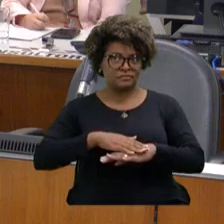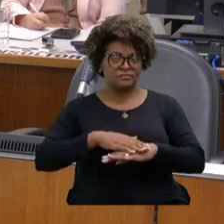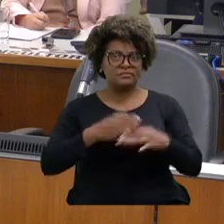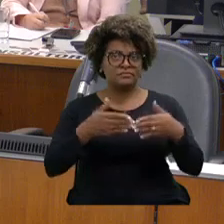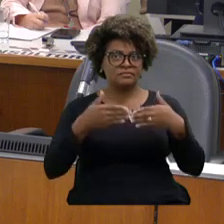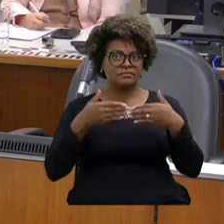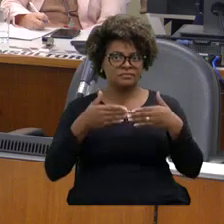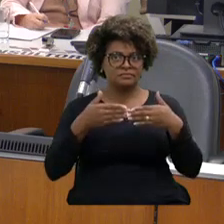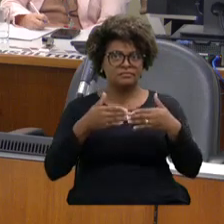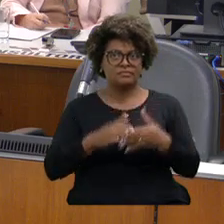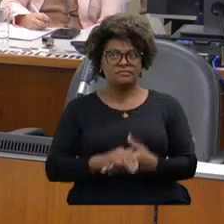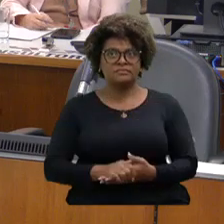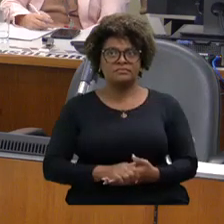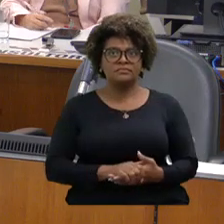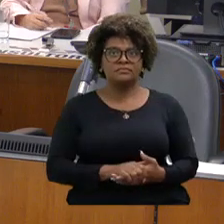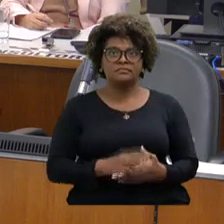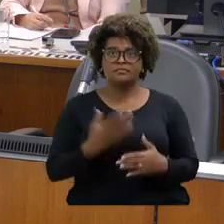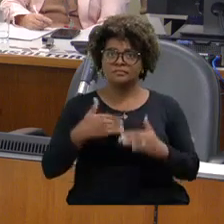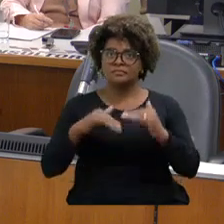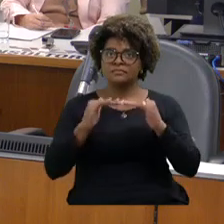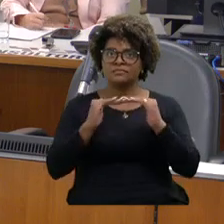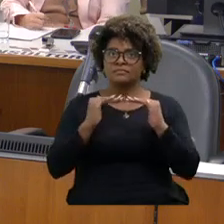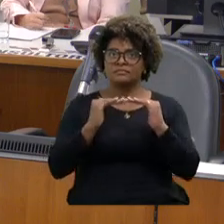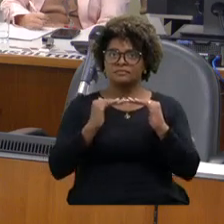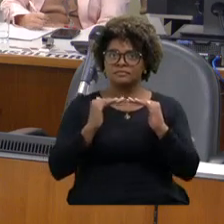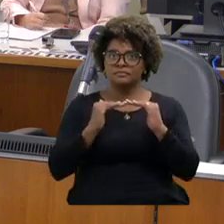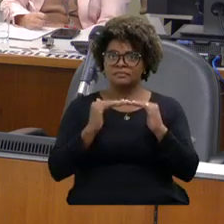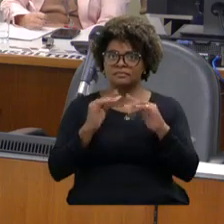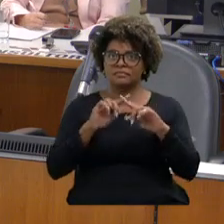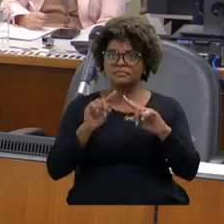gentileza Presidente eu concordo obrigado